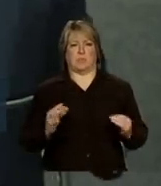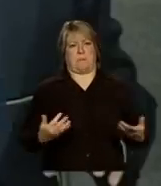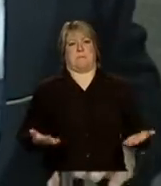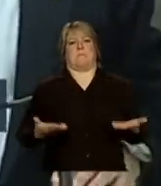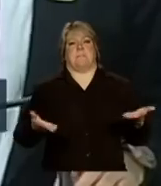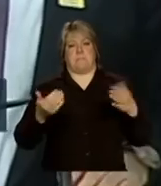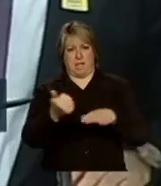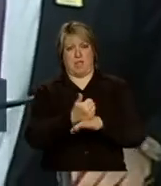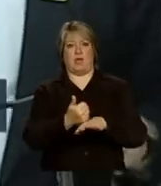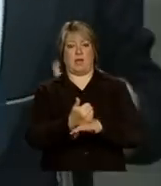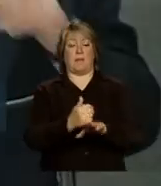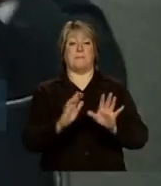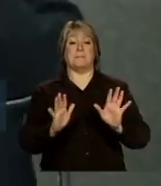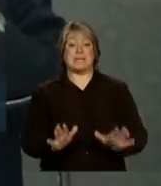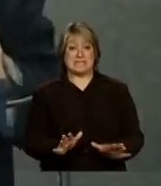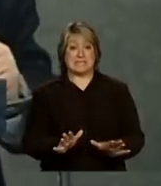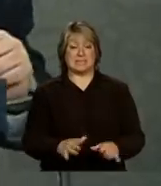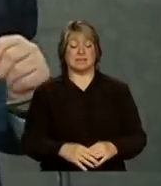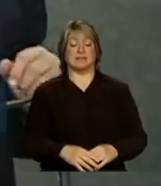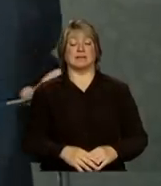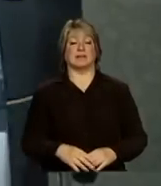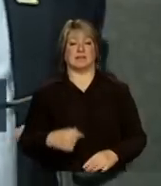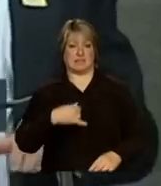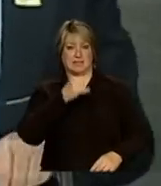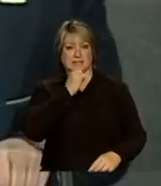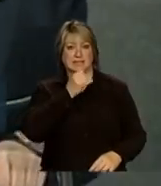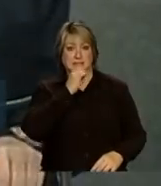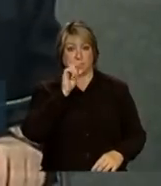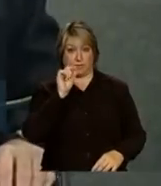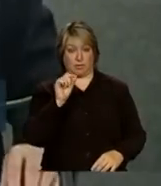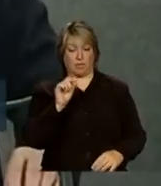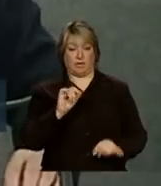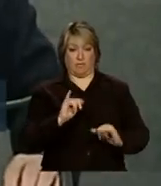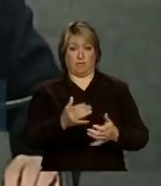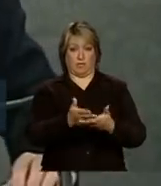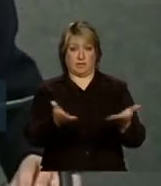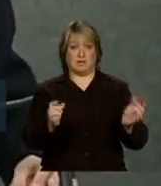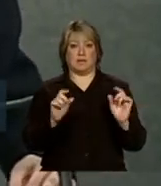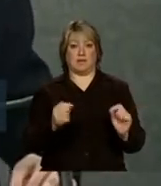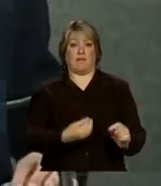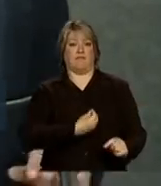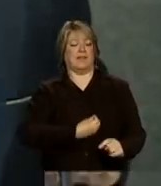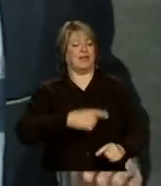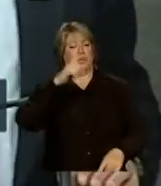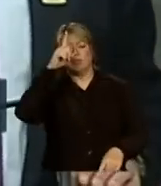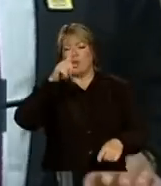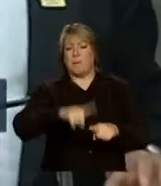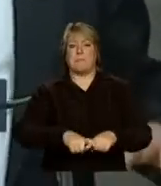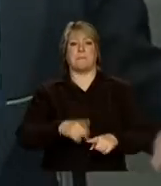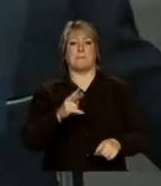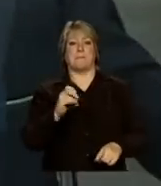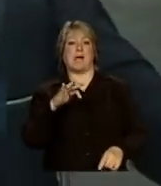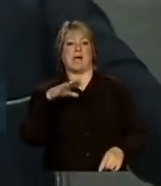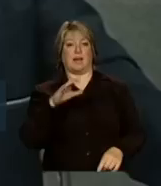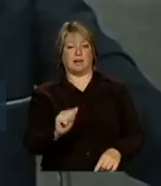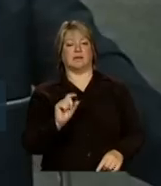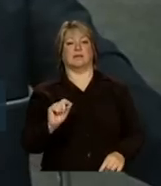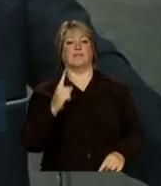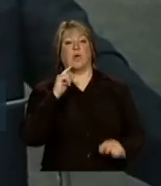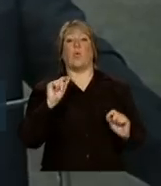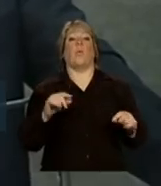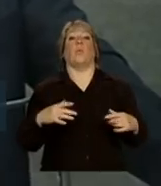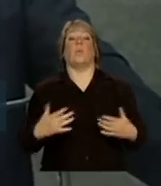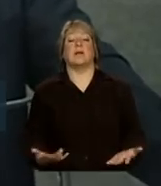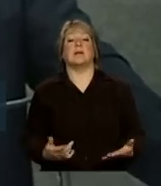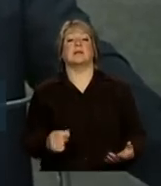mas então eu vou tomar um exemplo para vocês de vida absolutamente prática né que que significa capacitação